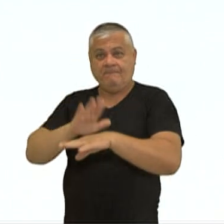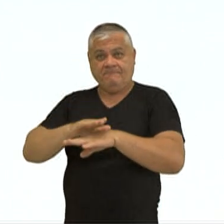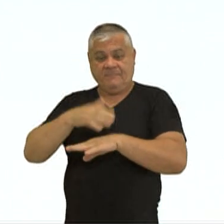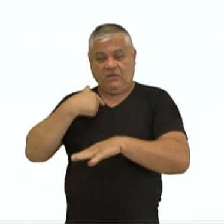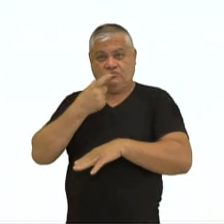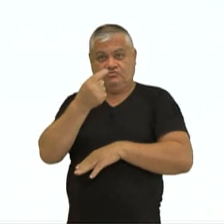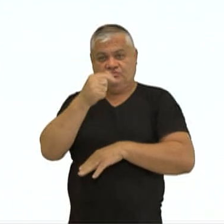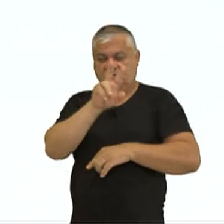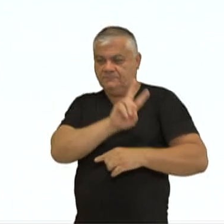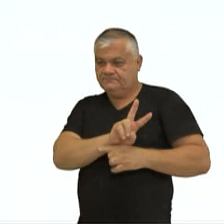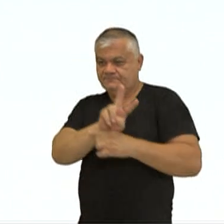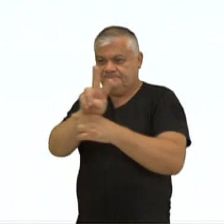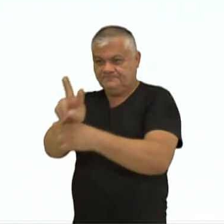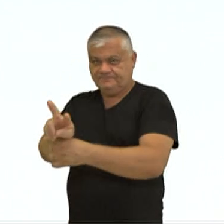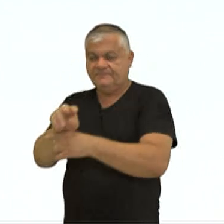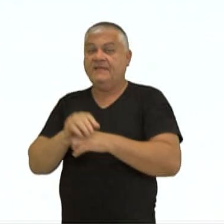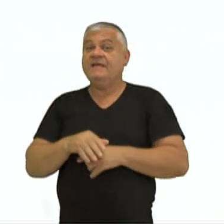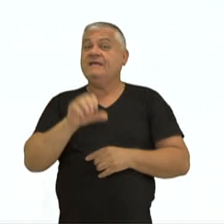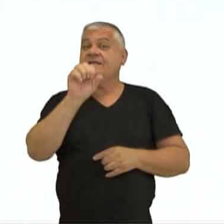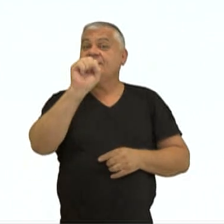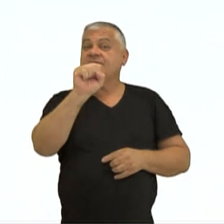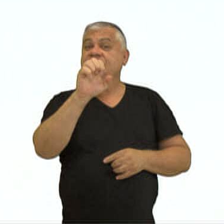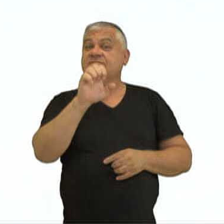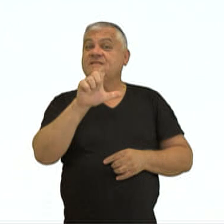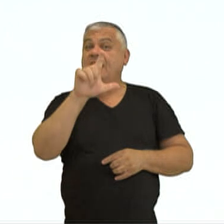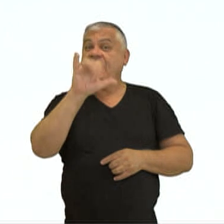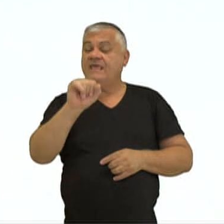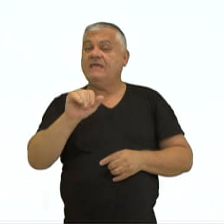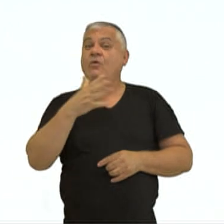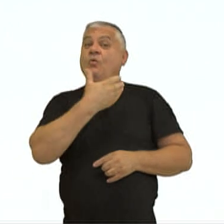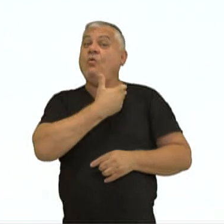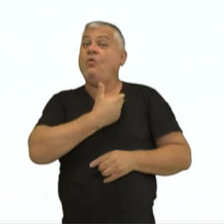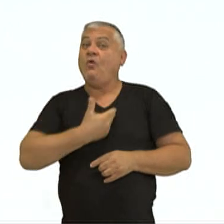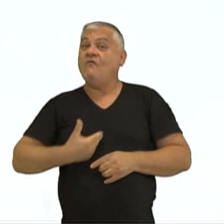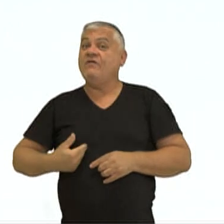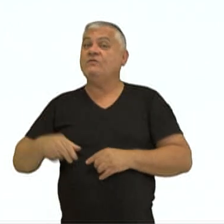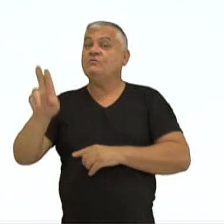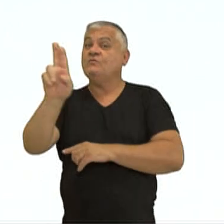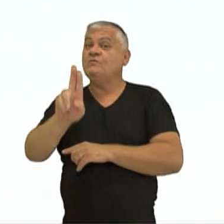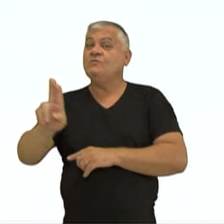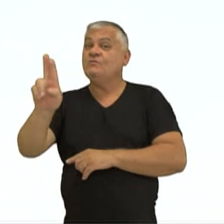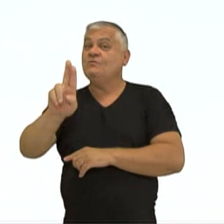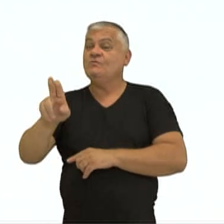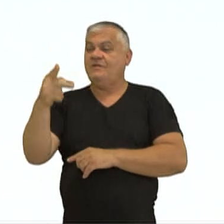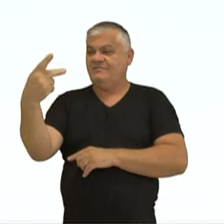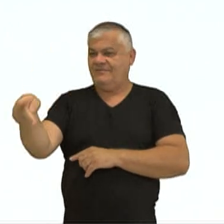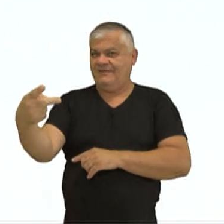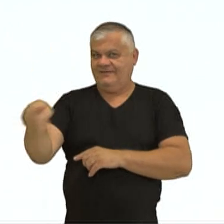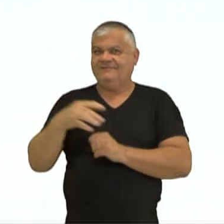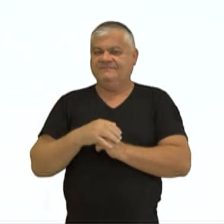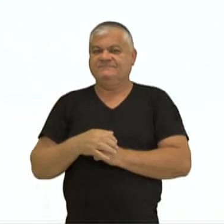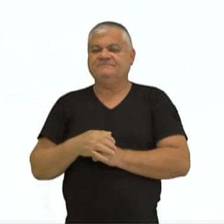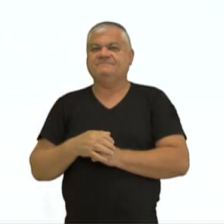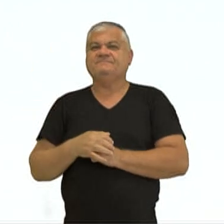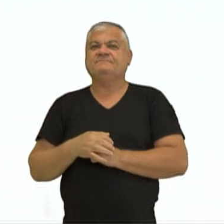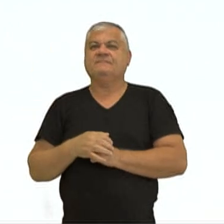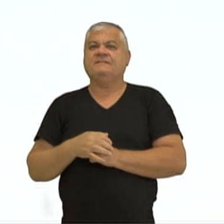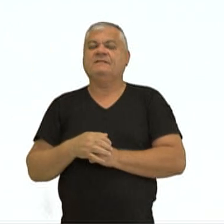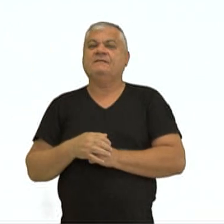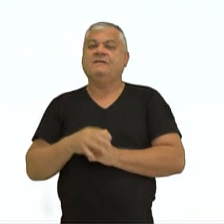taxa Selic era o governo emprestando dinheiro dos investidores. Quando você faz a